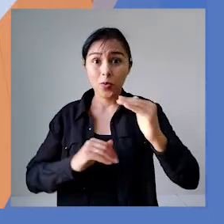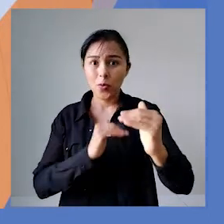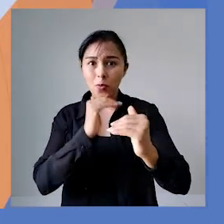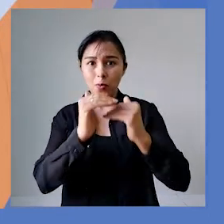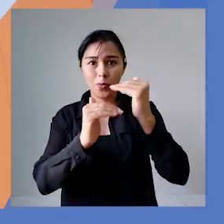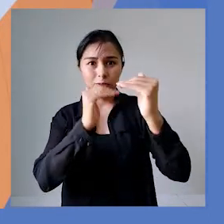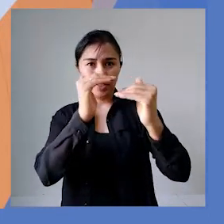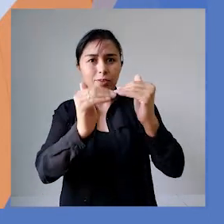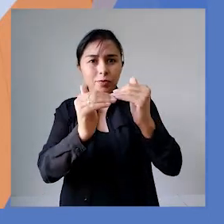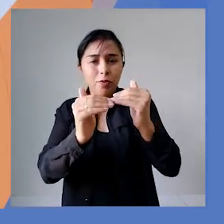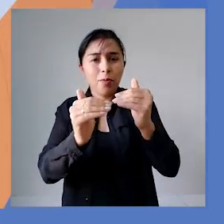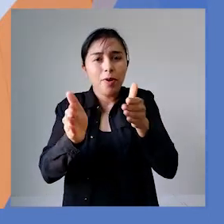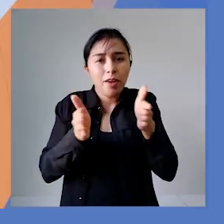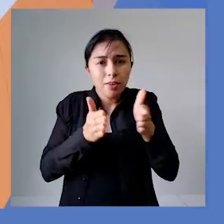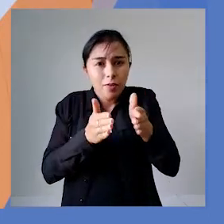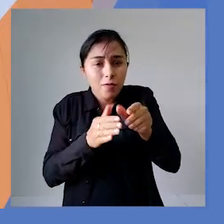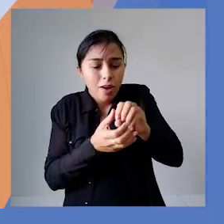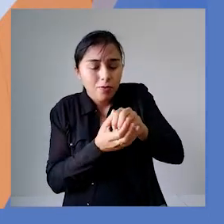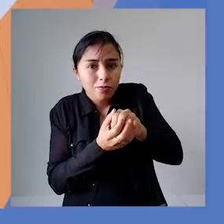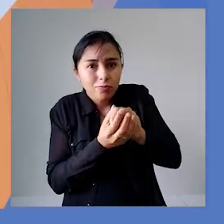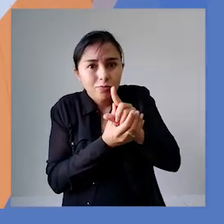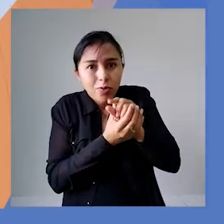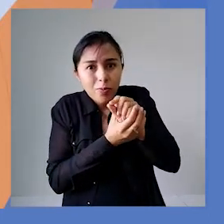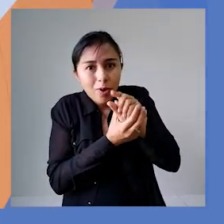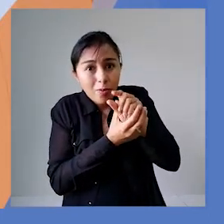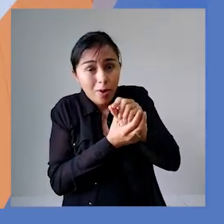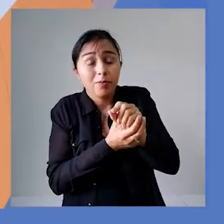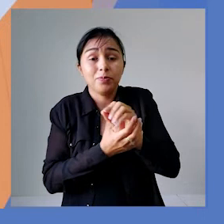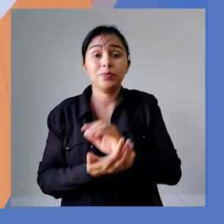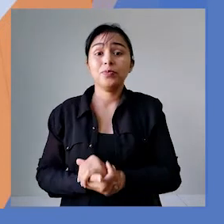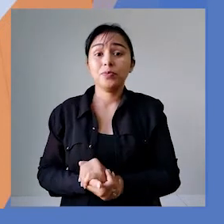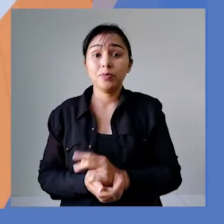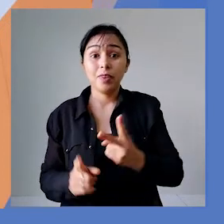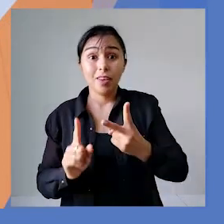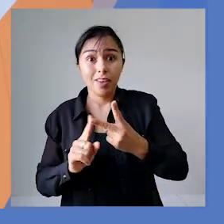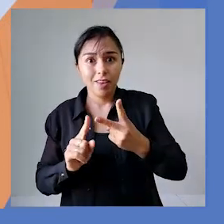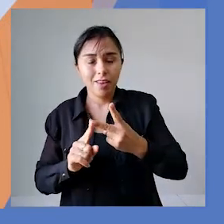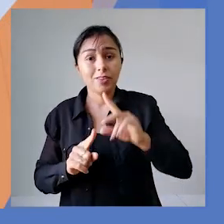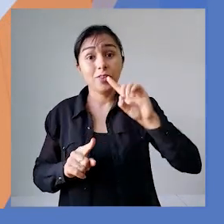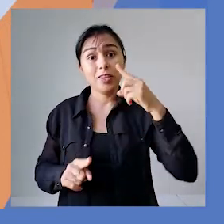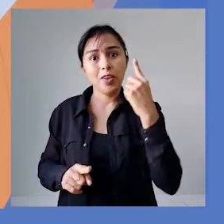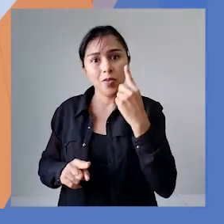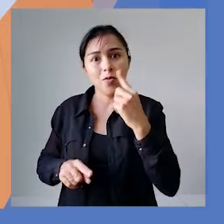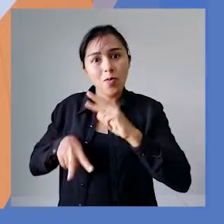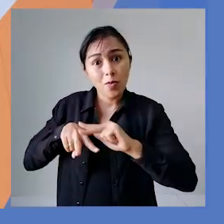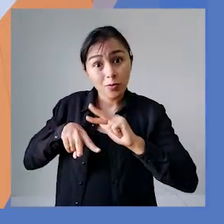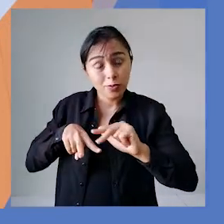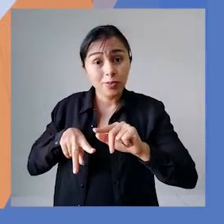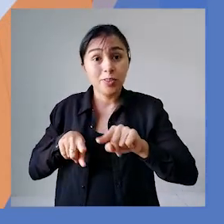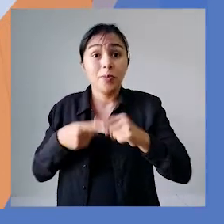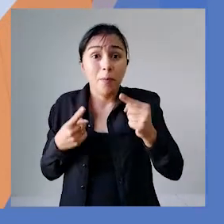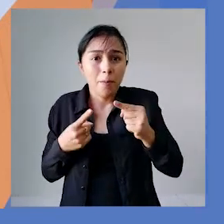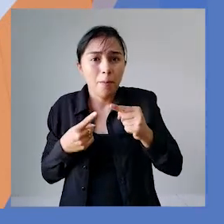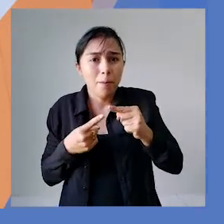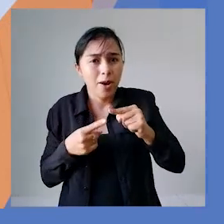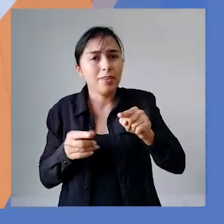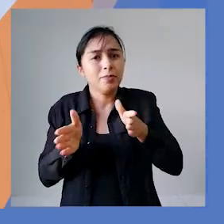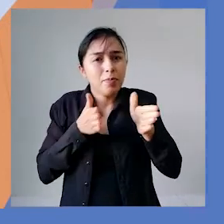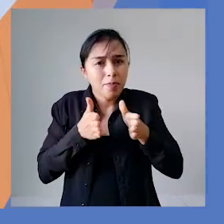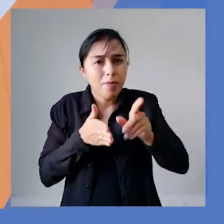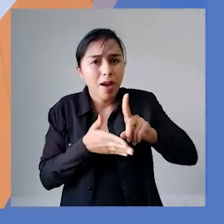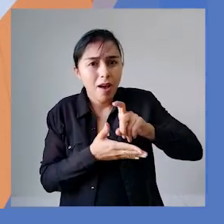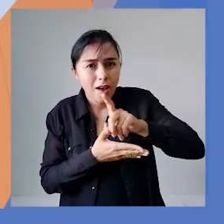hermafroditas, que apresentam desenvolvimento indireto, dioicos, que apresentam desenvolvimento direto, dioicos que